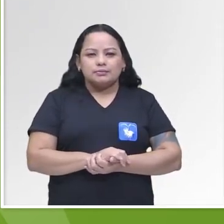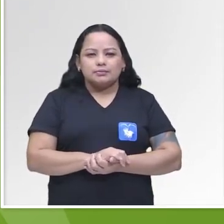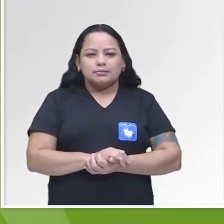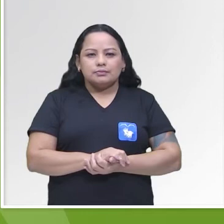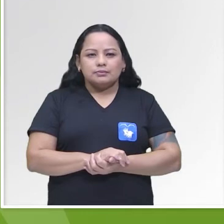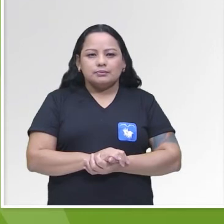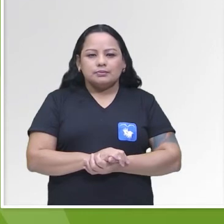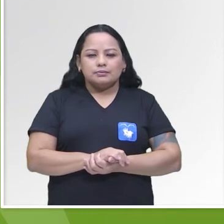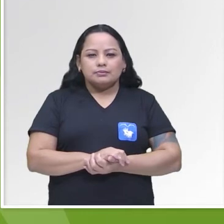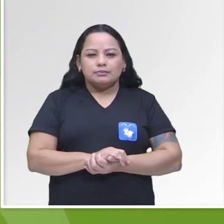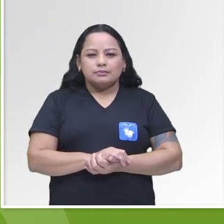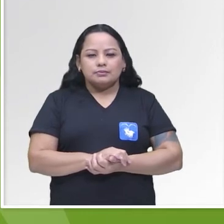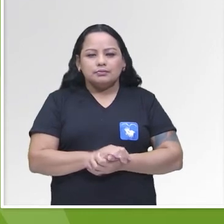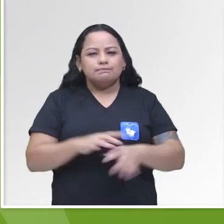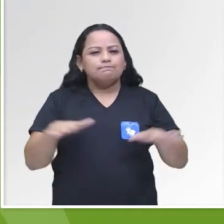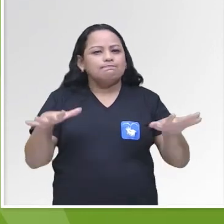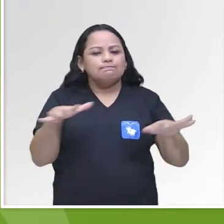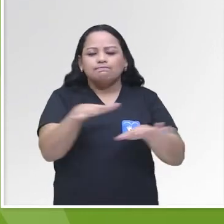a